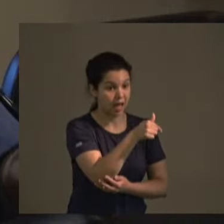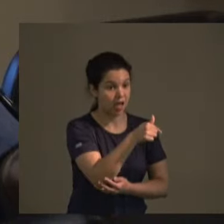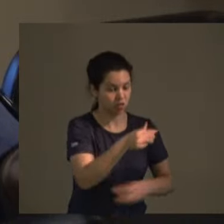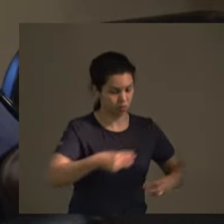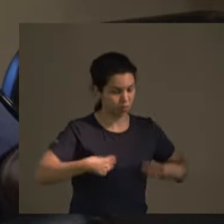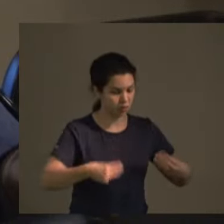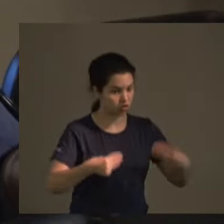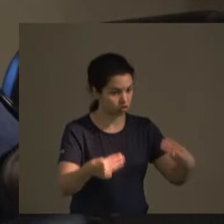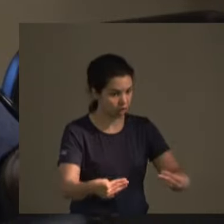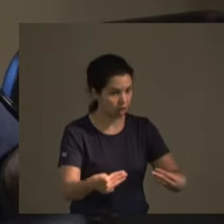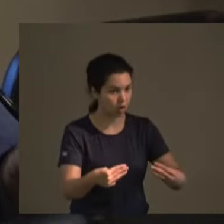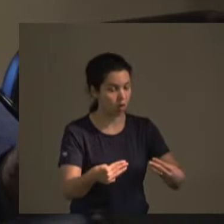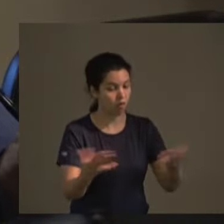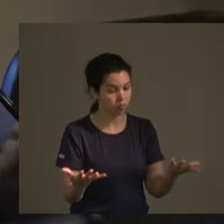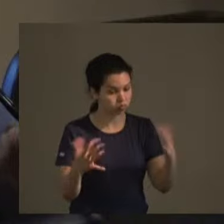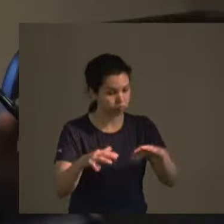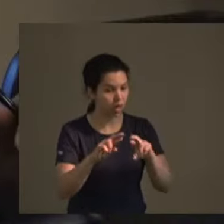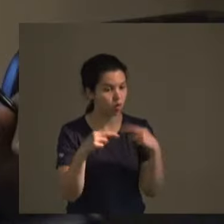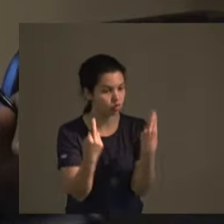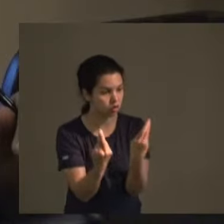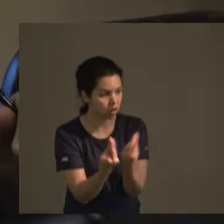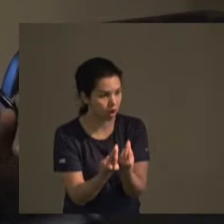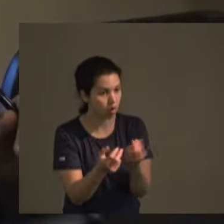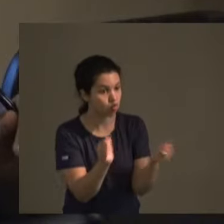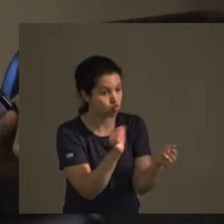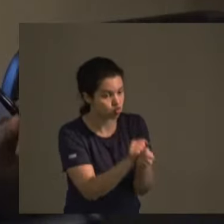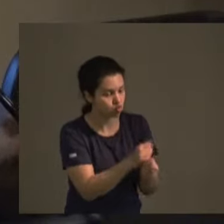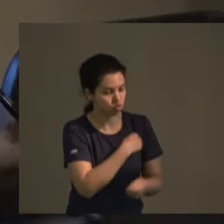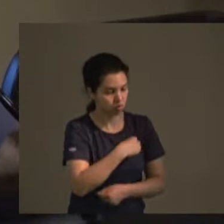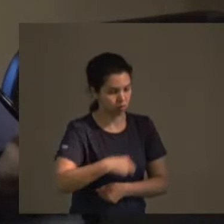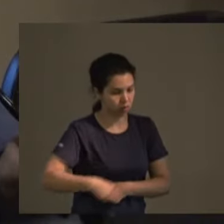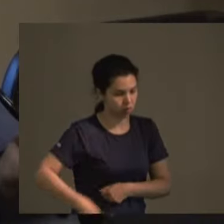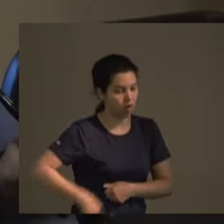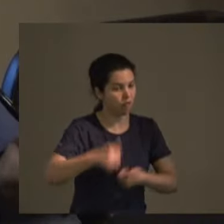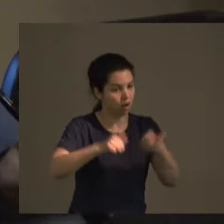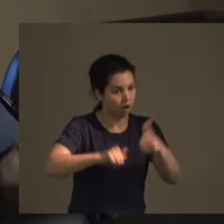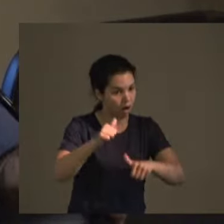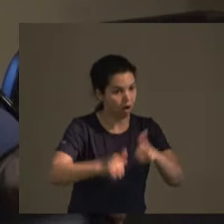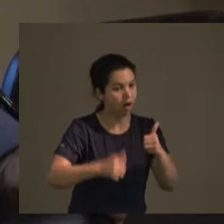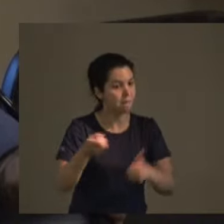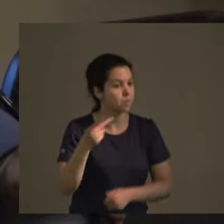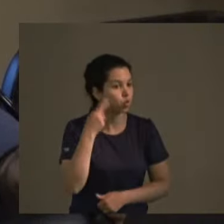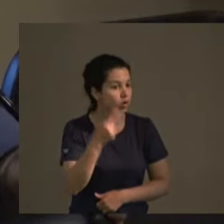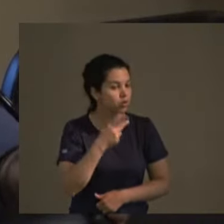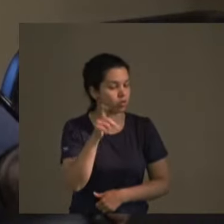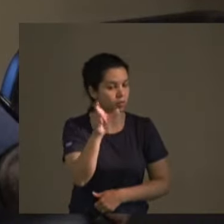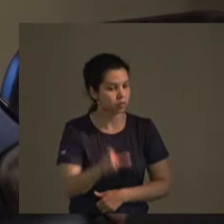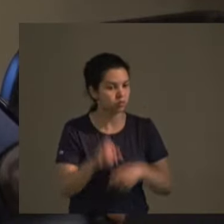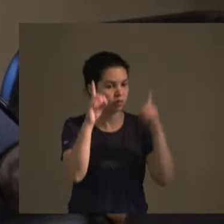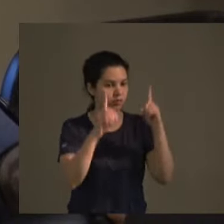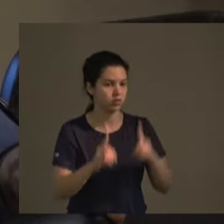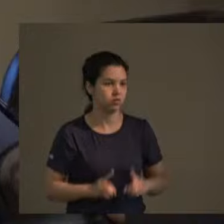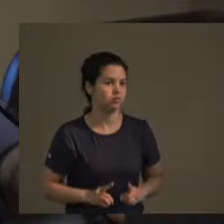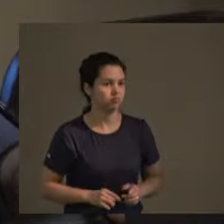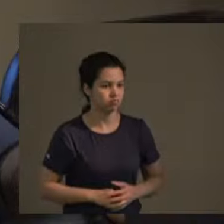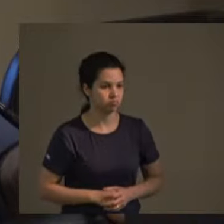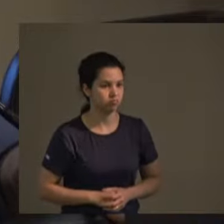os ministros para poder fazer a avaliação das ações da política da pessoa com deficiência.